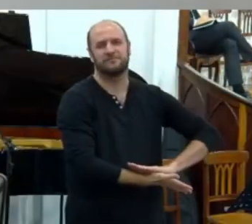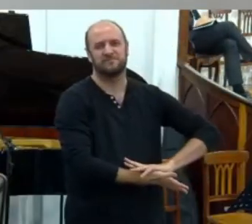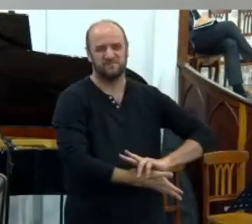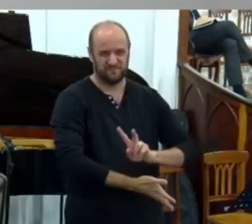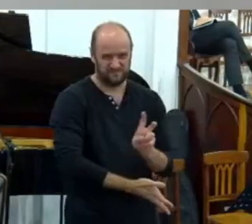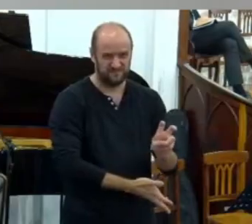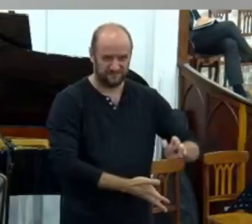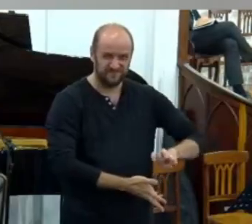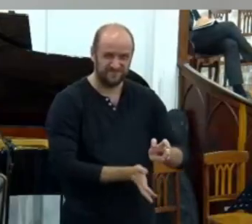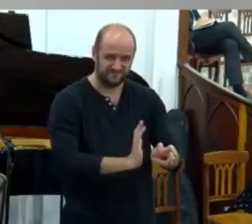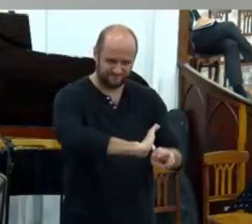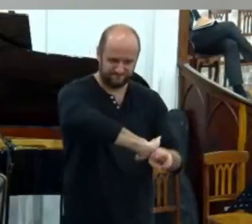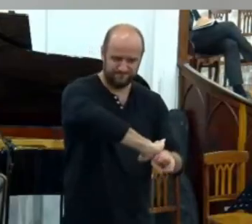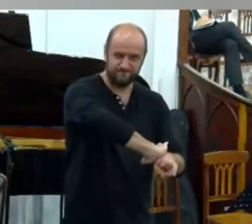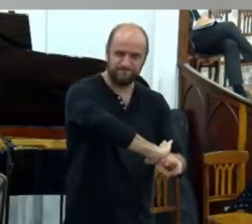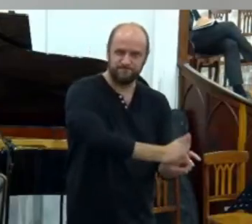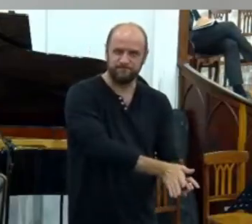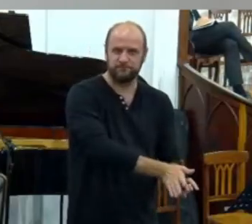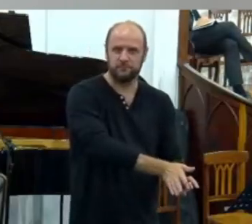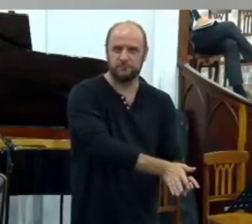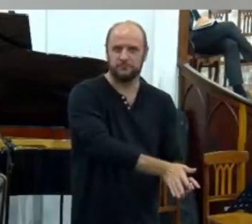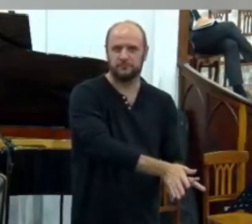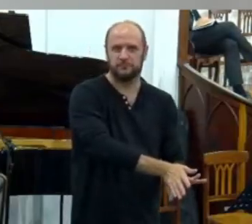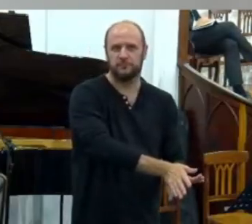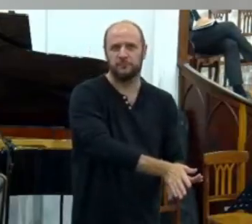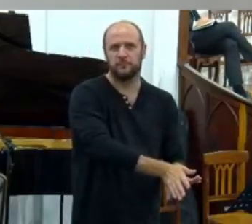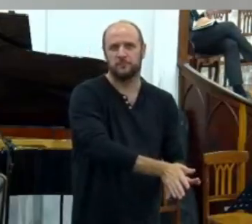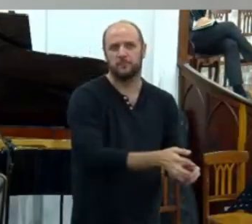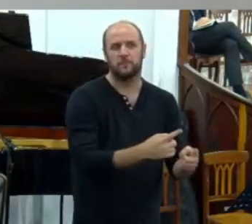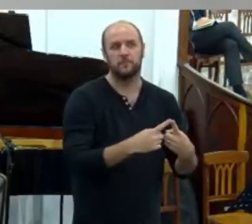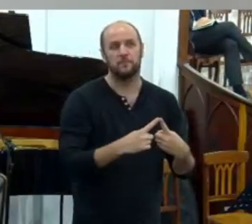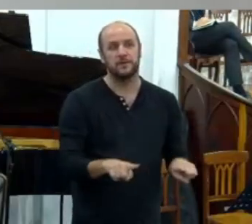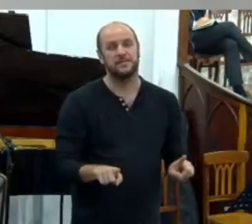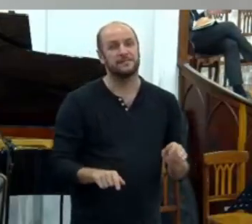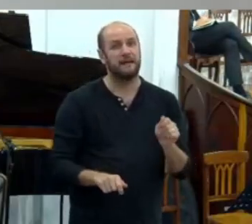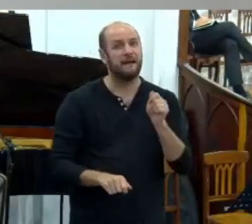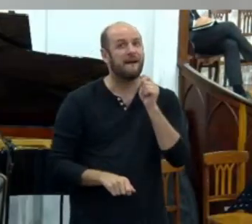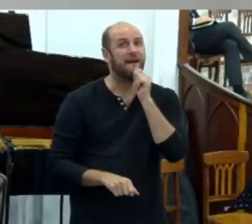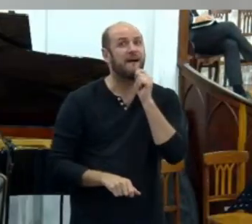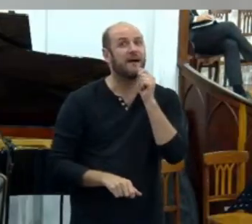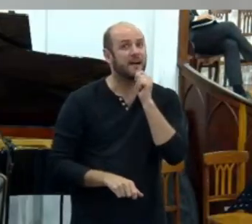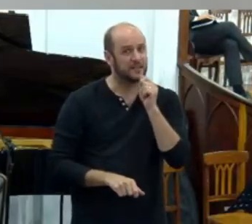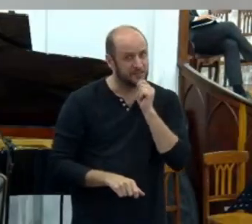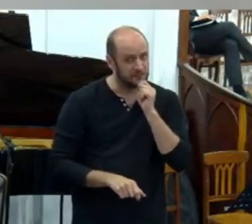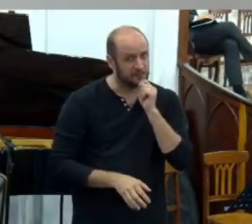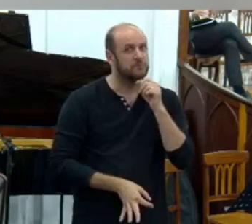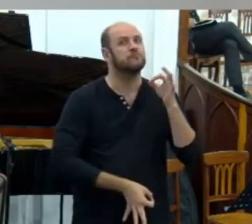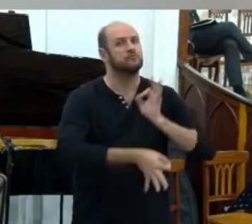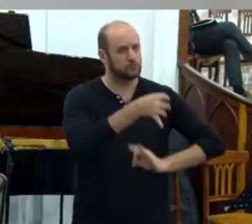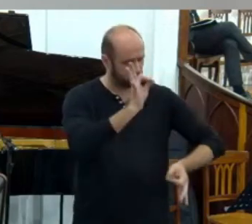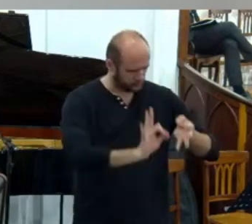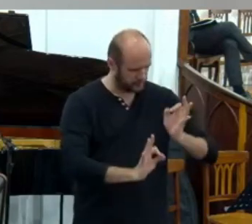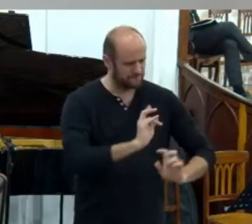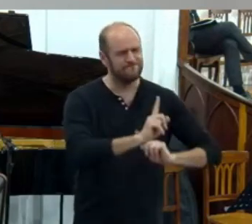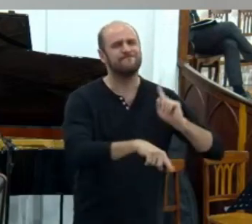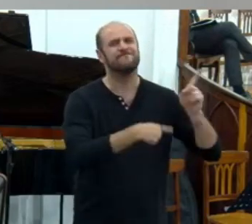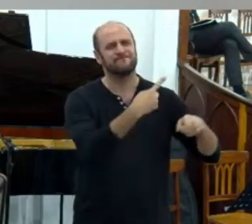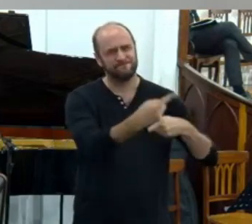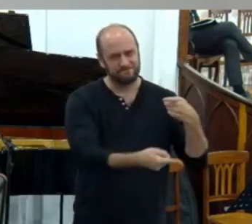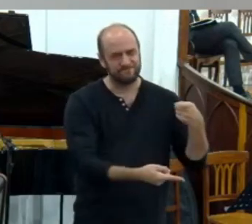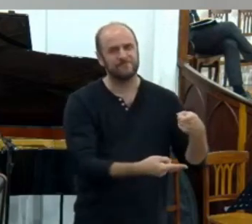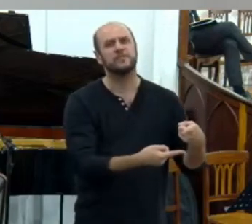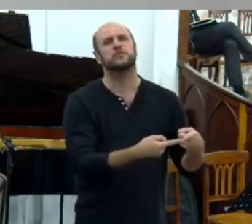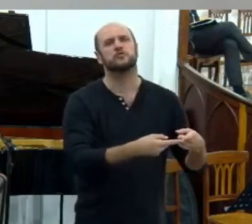serpente. Mas ainda ele será subjulgado, condenado